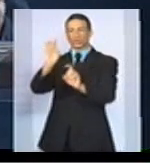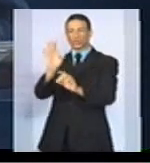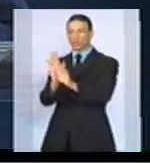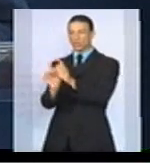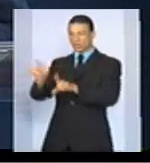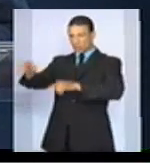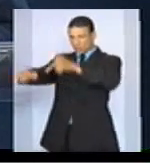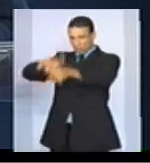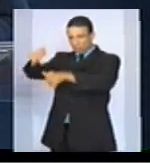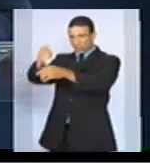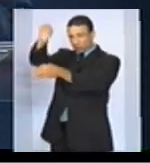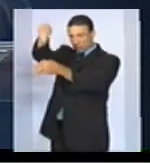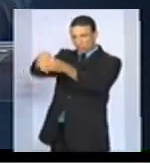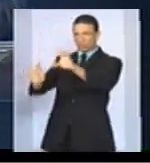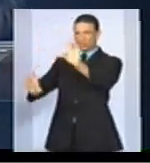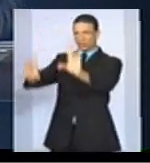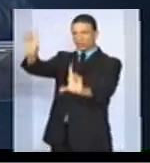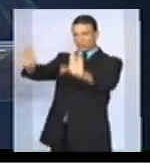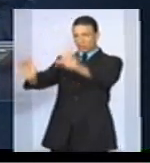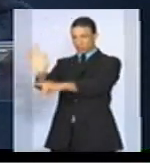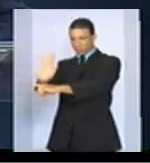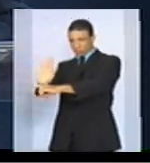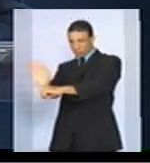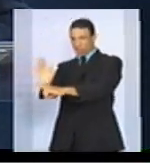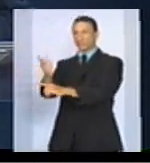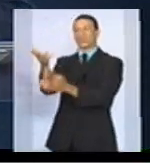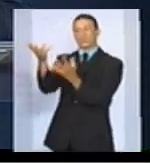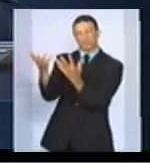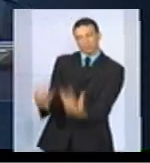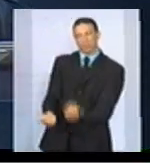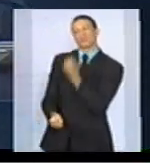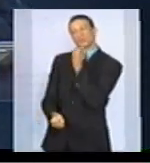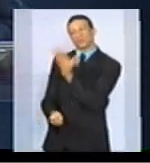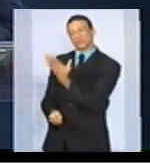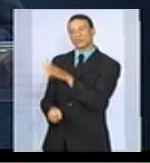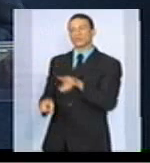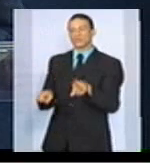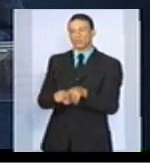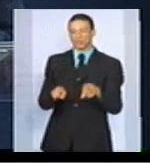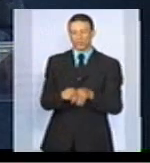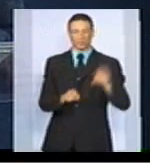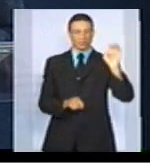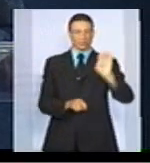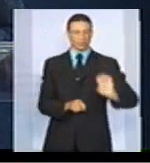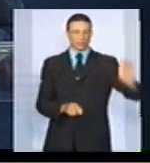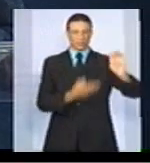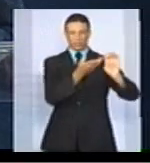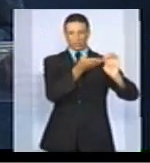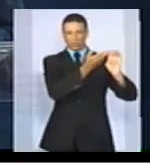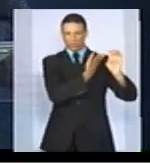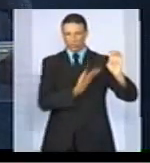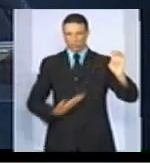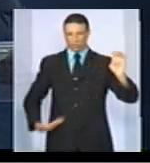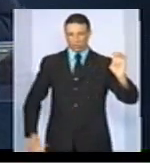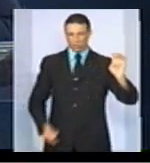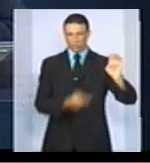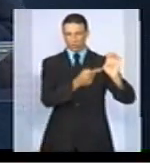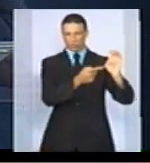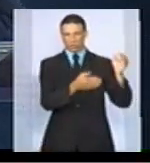mercado que é bem-vindo E além disso O que houve foi a chegada do Estado como